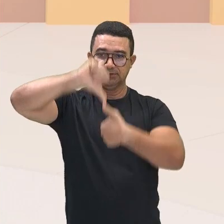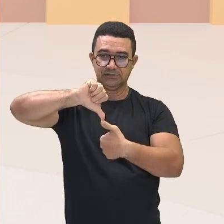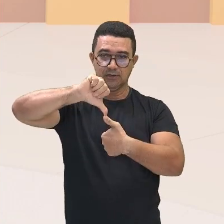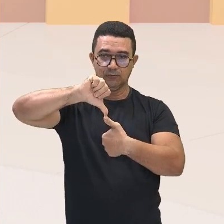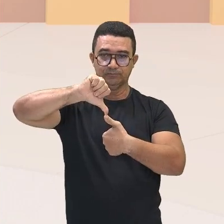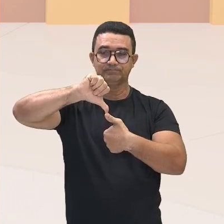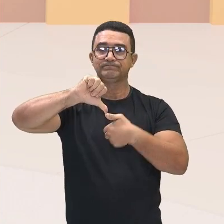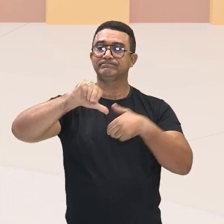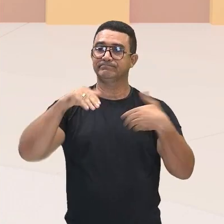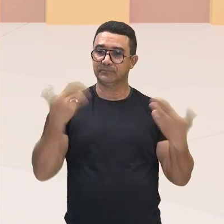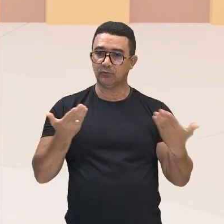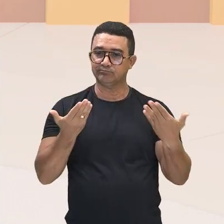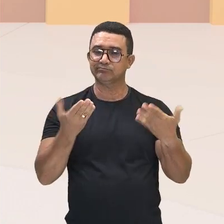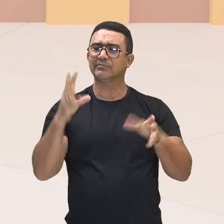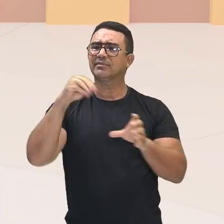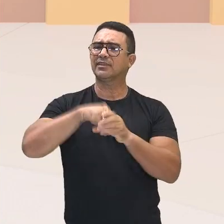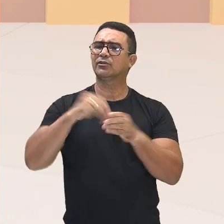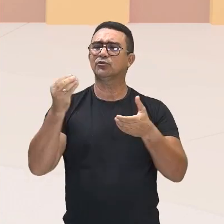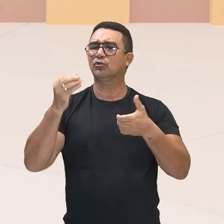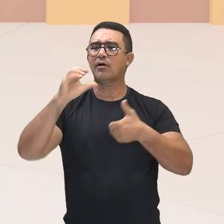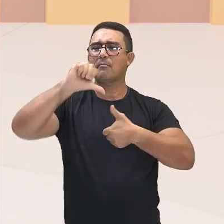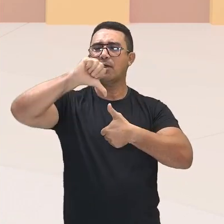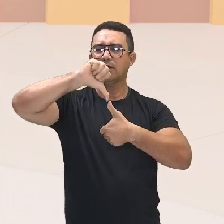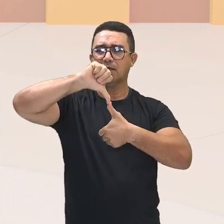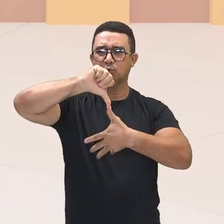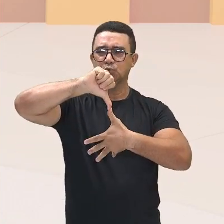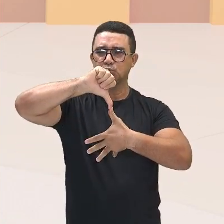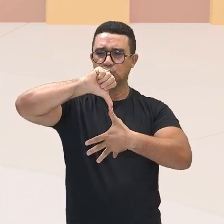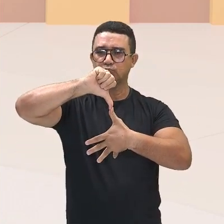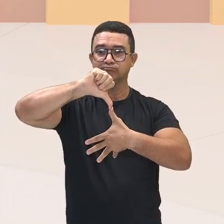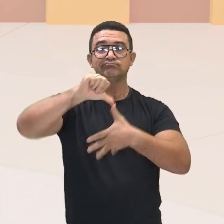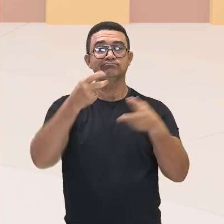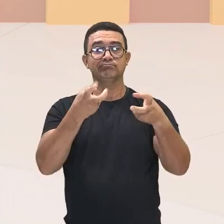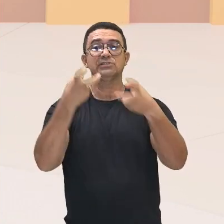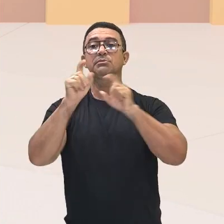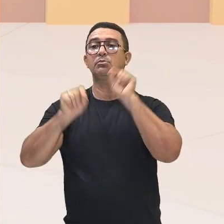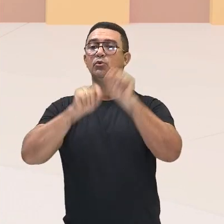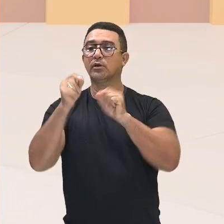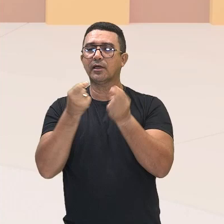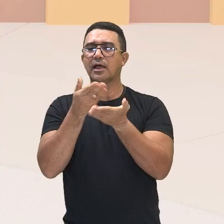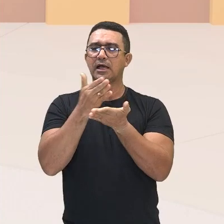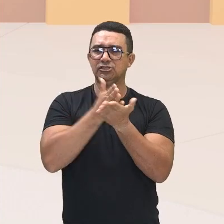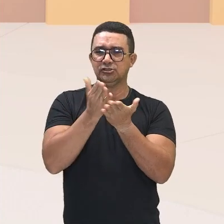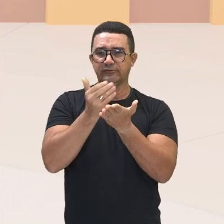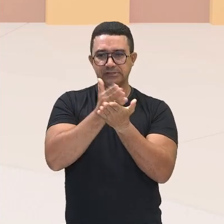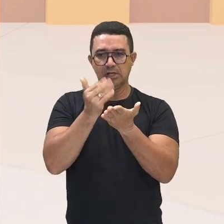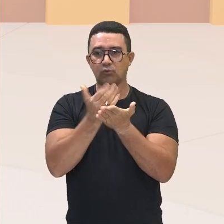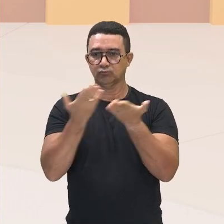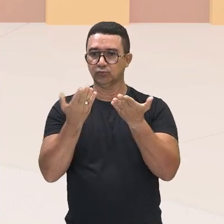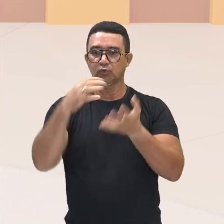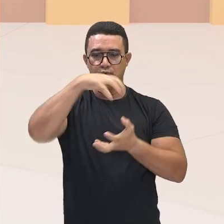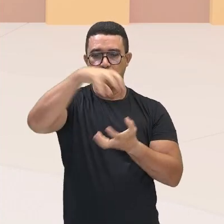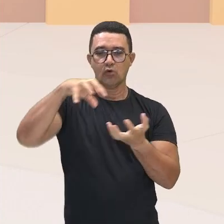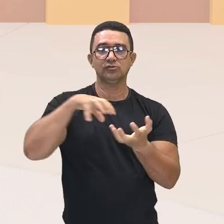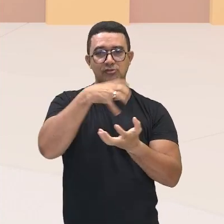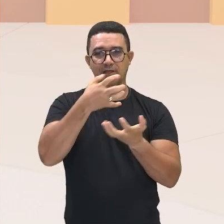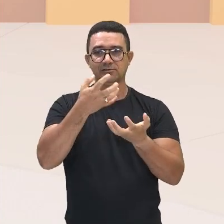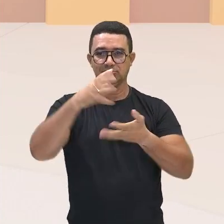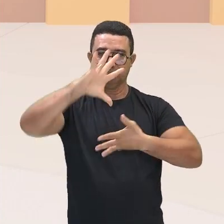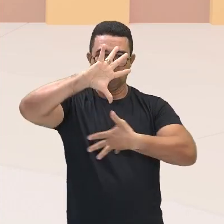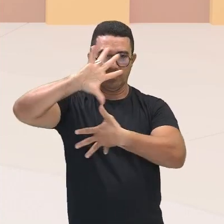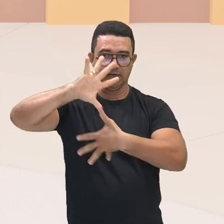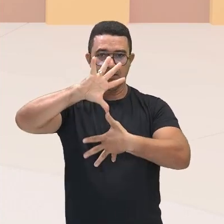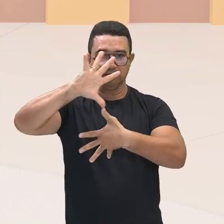E é na América do Sul que a gente identifica então qual é essa subdivisão do continente americano e aonde o Brasil se